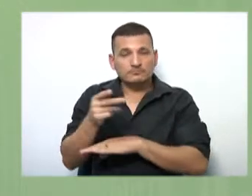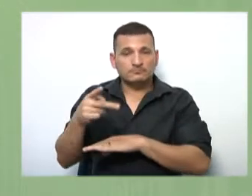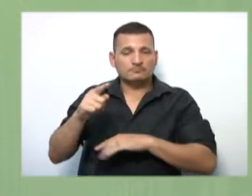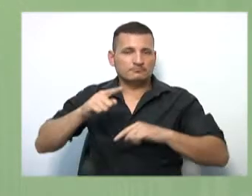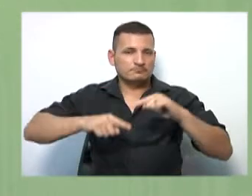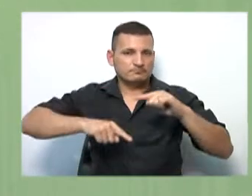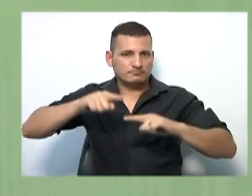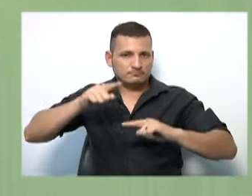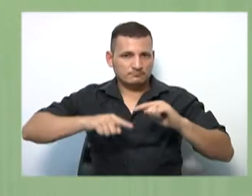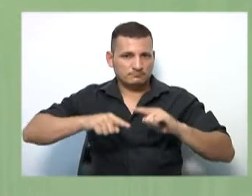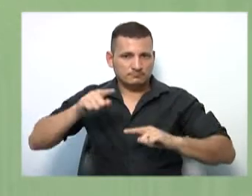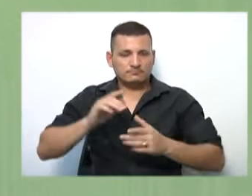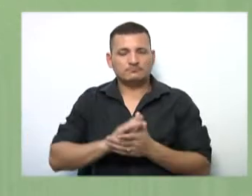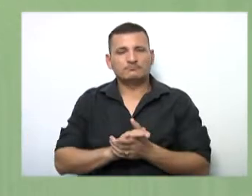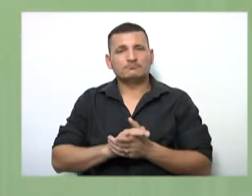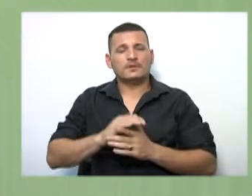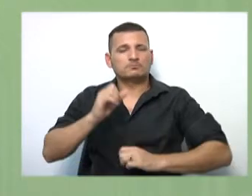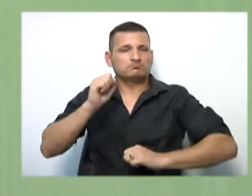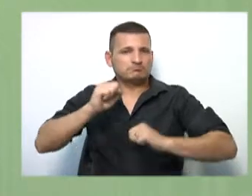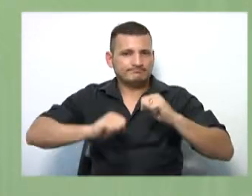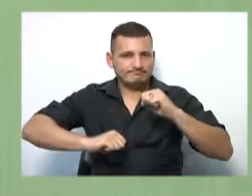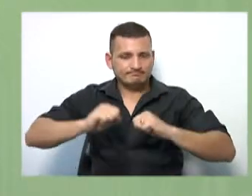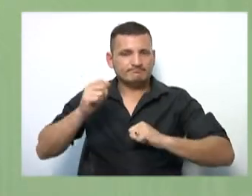a industrialização dos produtos.